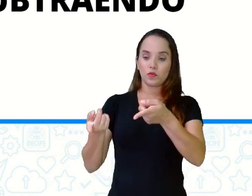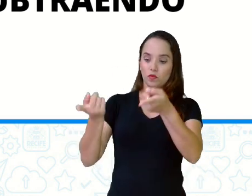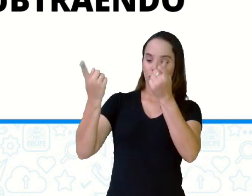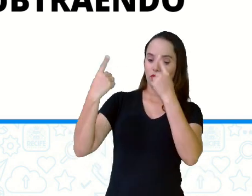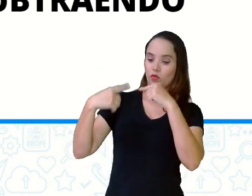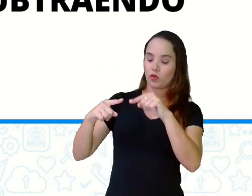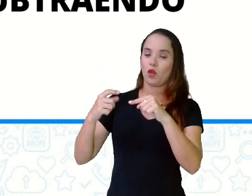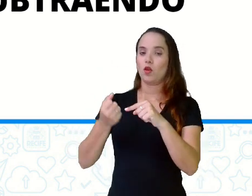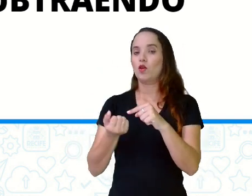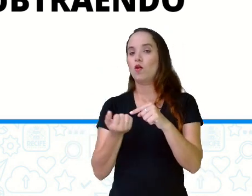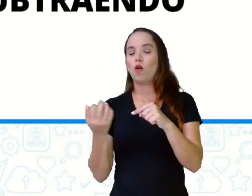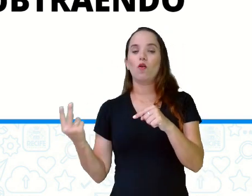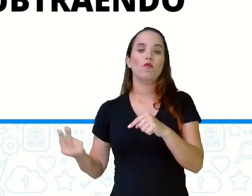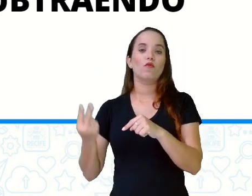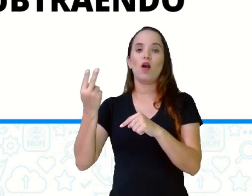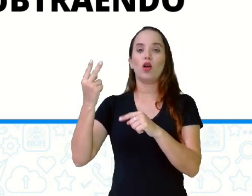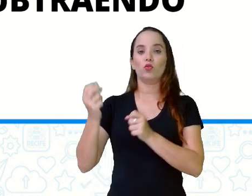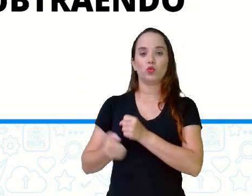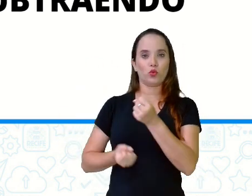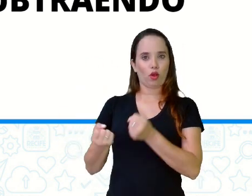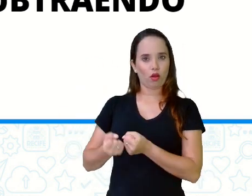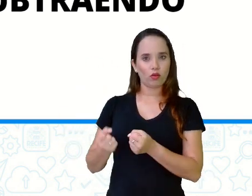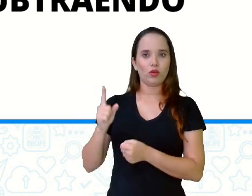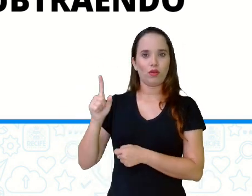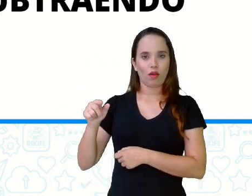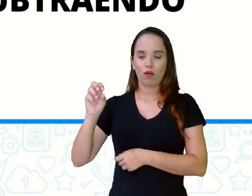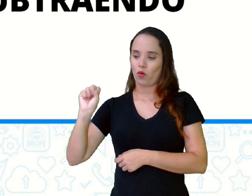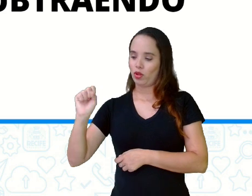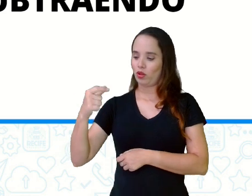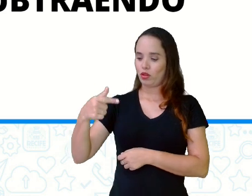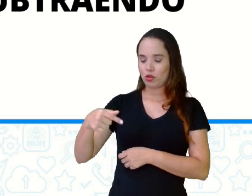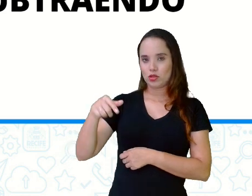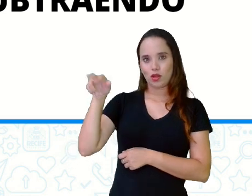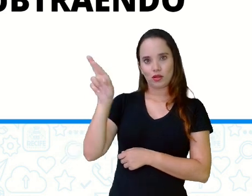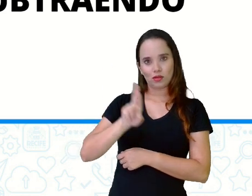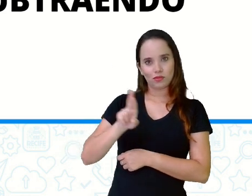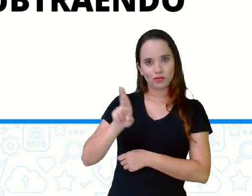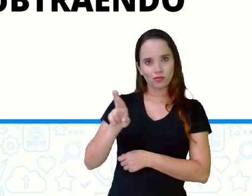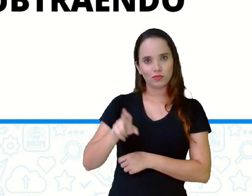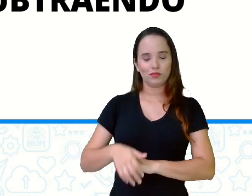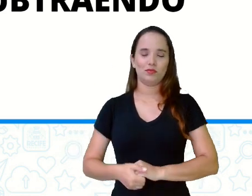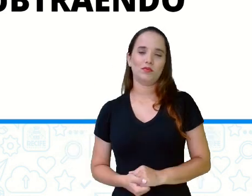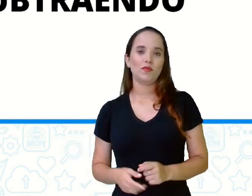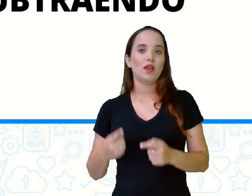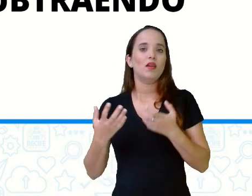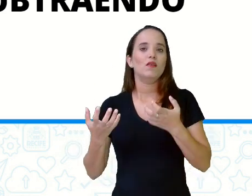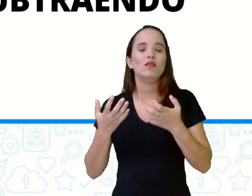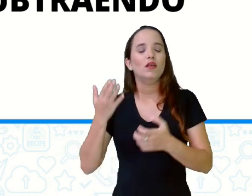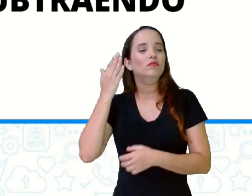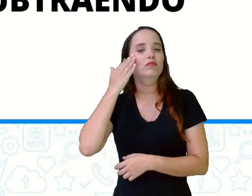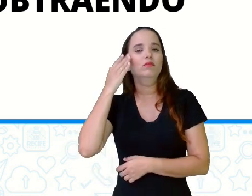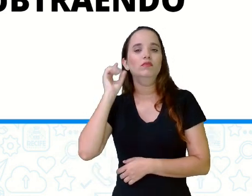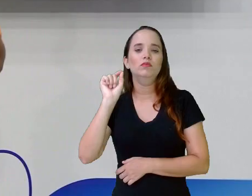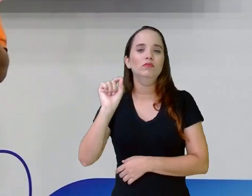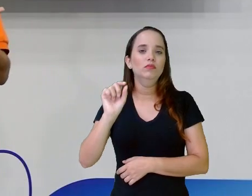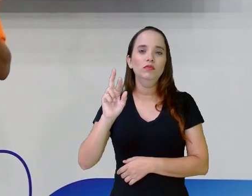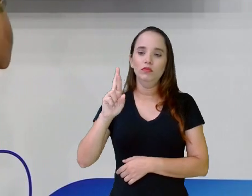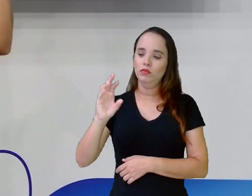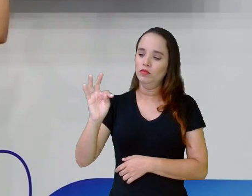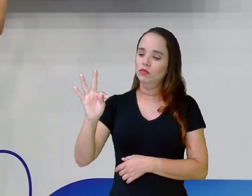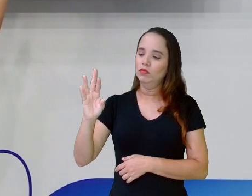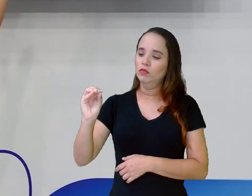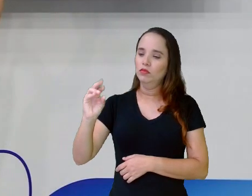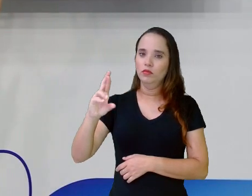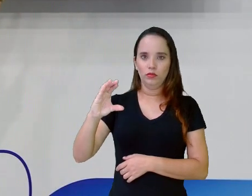R$ 87. O que eu vou querer é o troco, pessoal. O que eu vou querer, quinto ano, é a